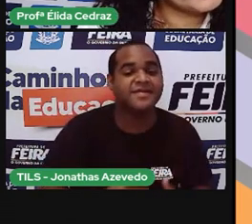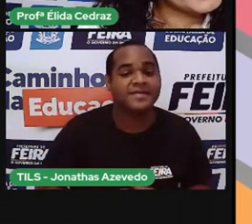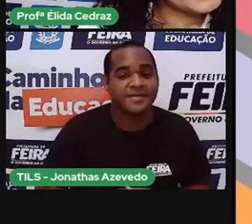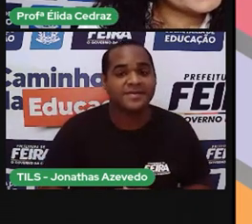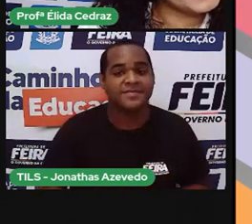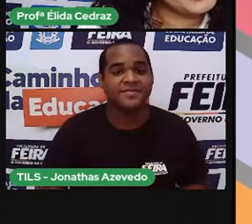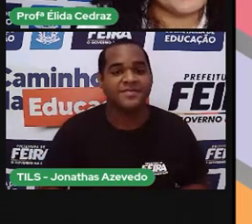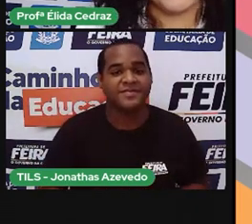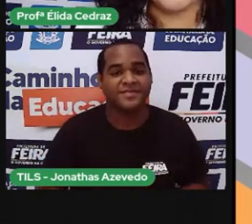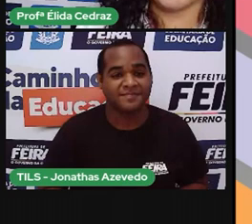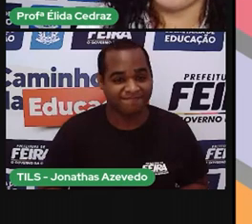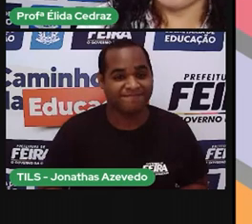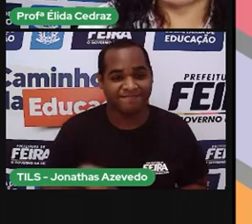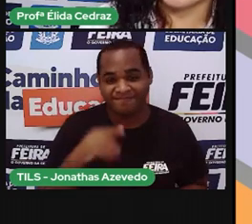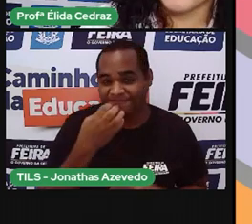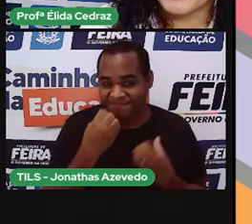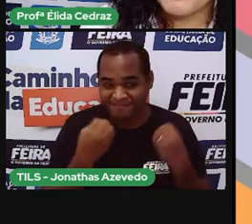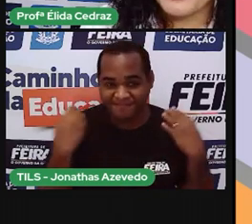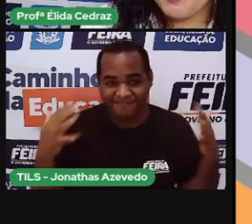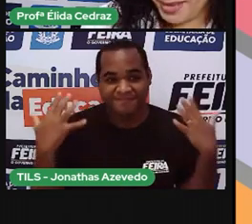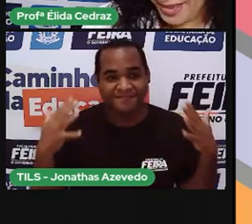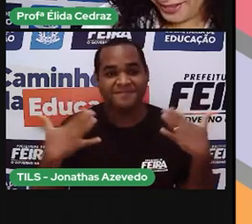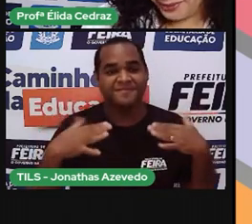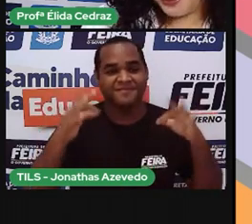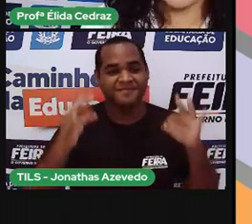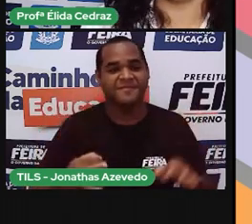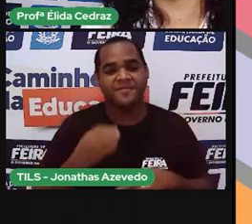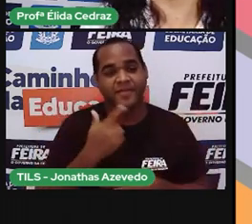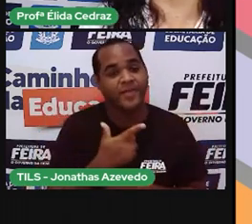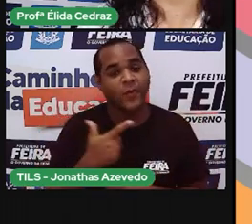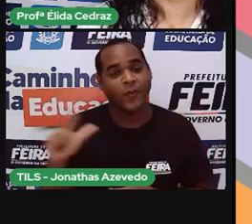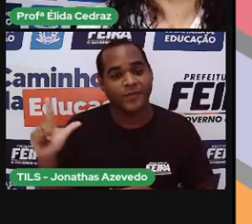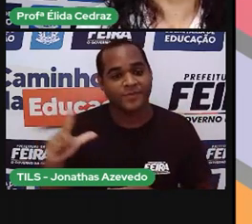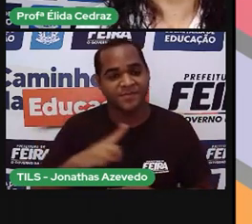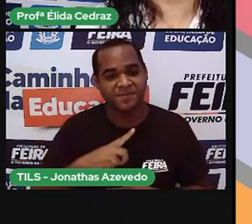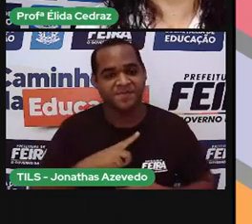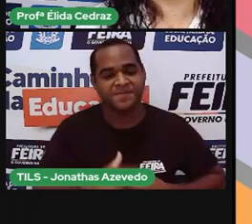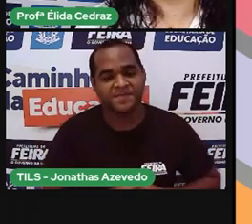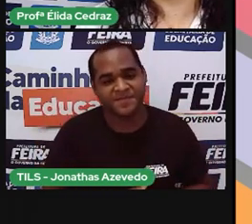Parabéns para você que acertou. Próximo instrumento.